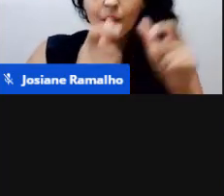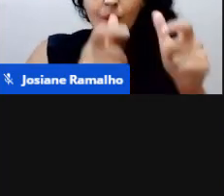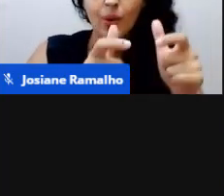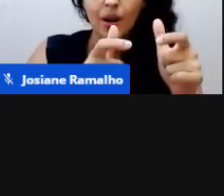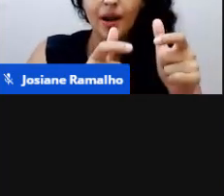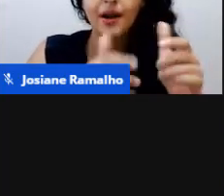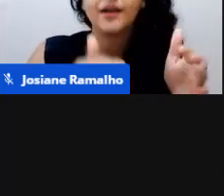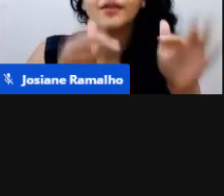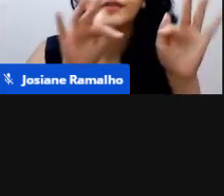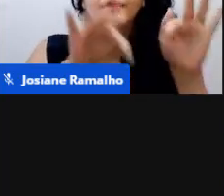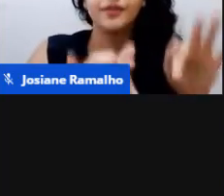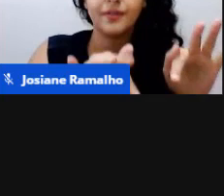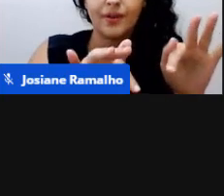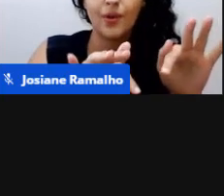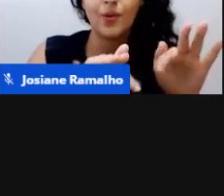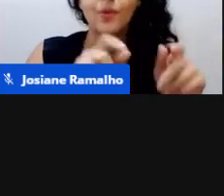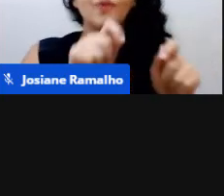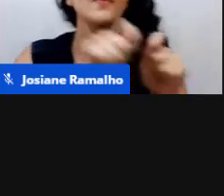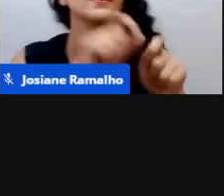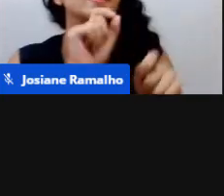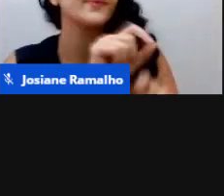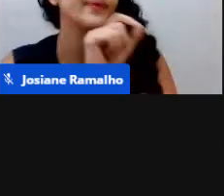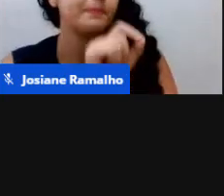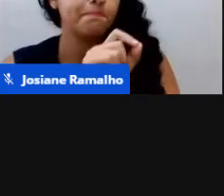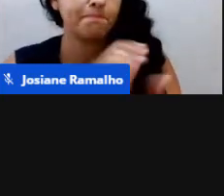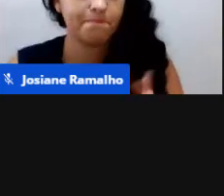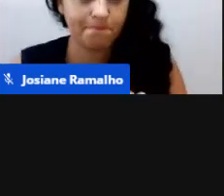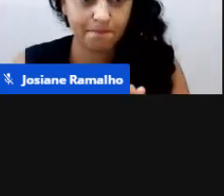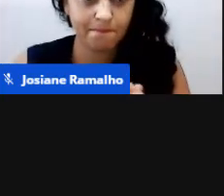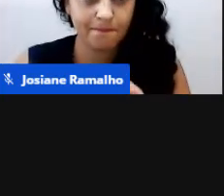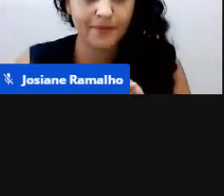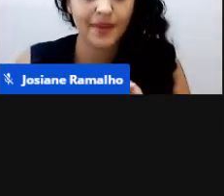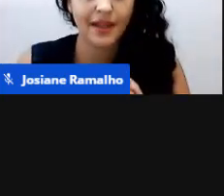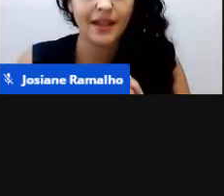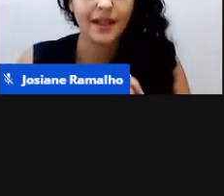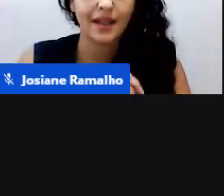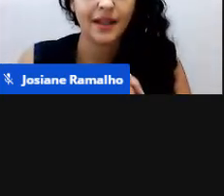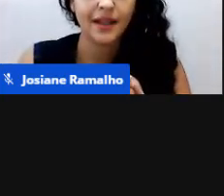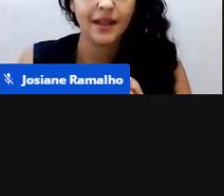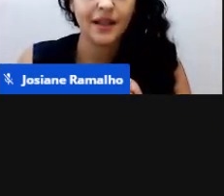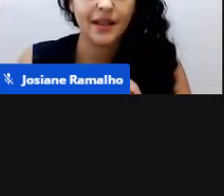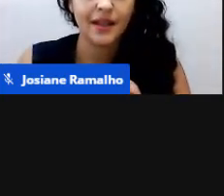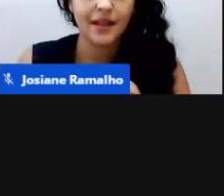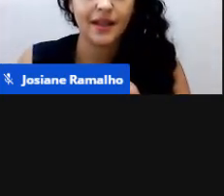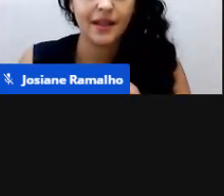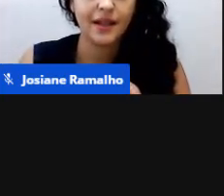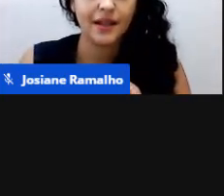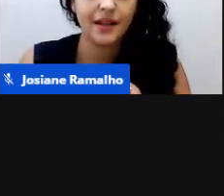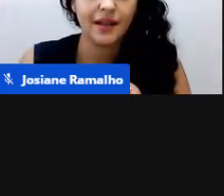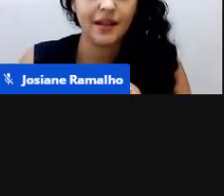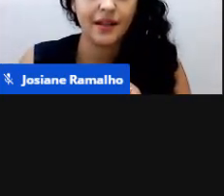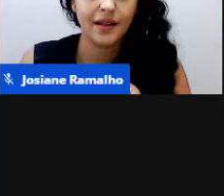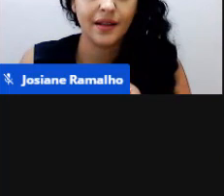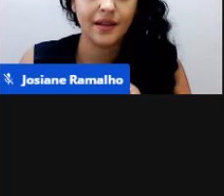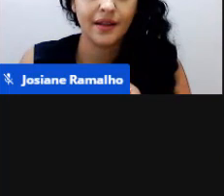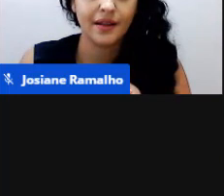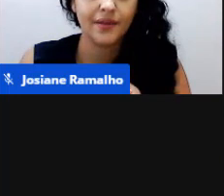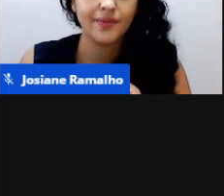vamos fazer? Davi, pega esse papelão seu aí e coloca um aqui